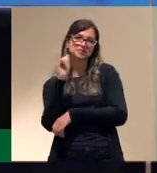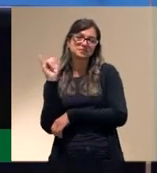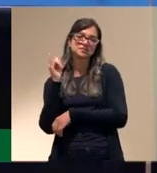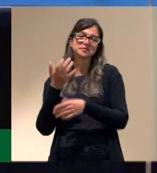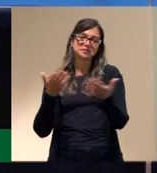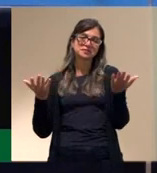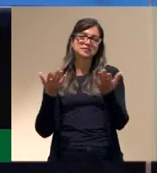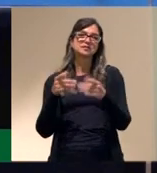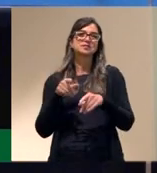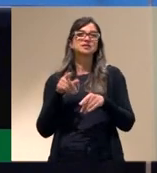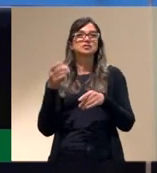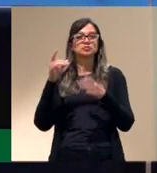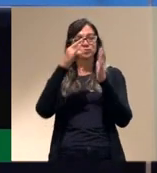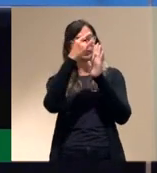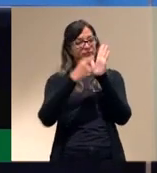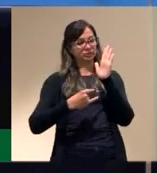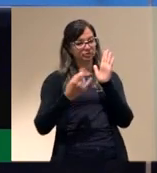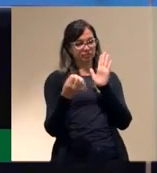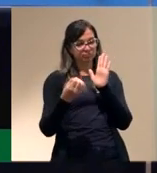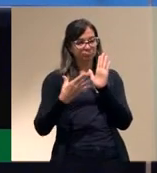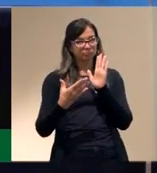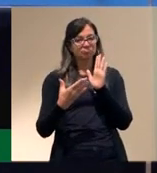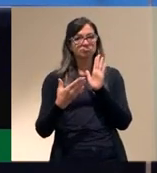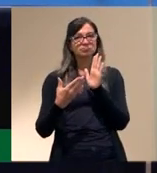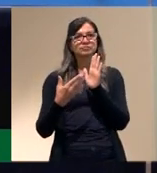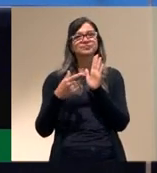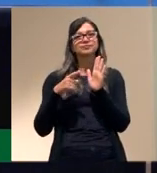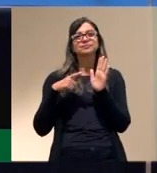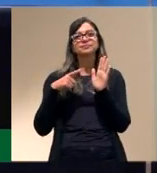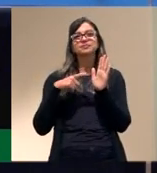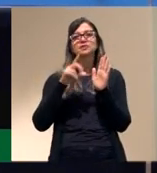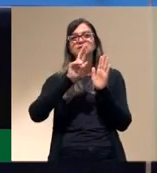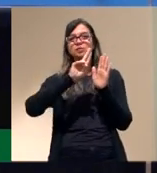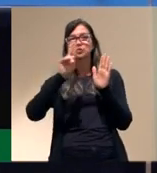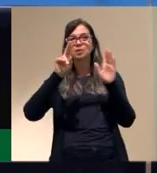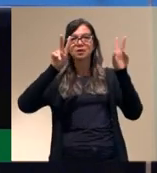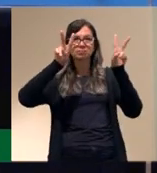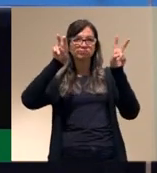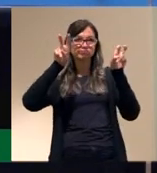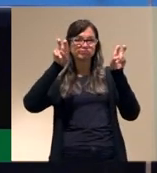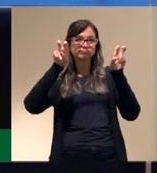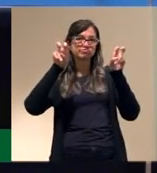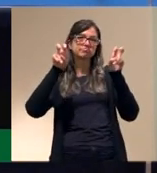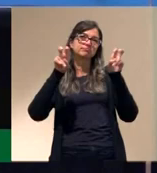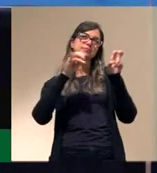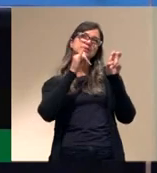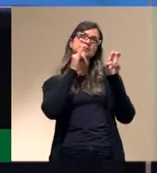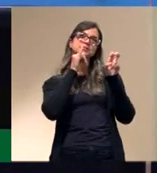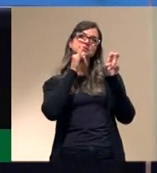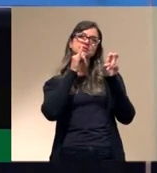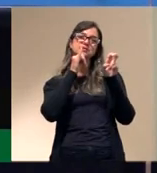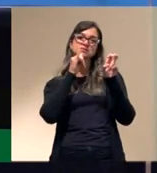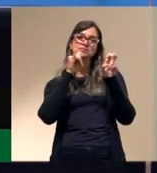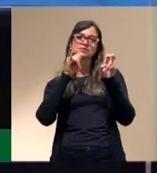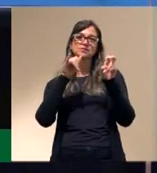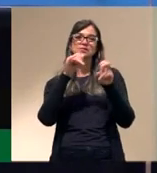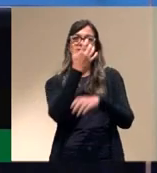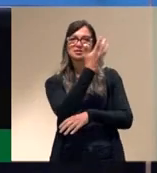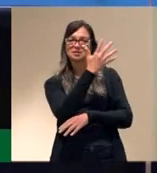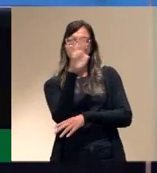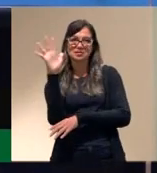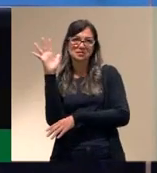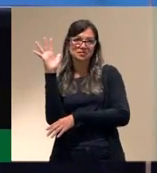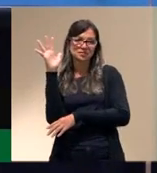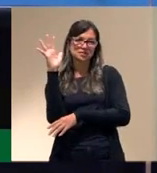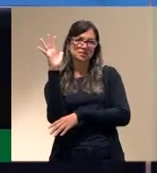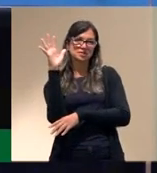No documento novo, houve uma mudança de nomenclatura. Por exemplo, no NAP Natureza, ele deixa